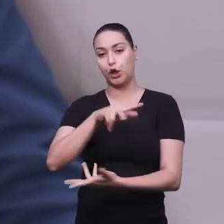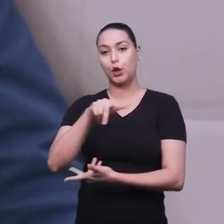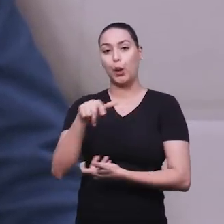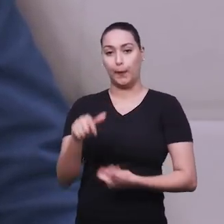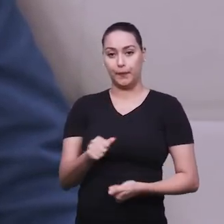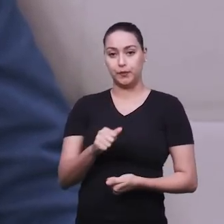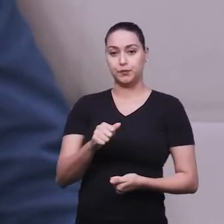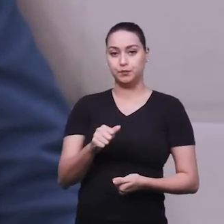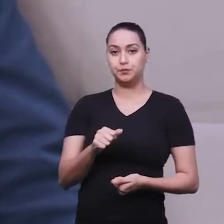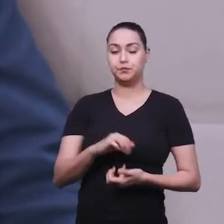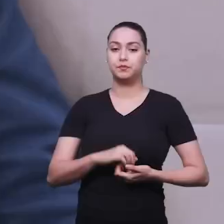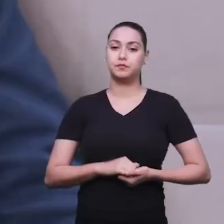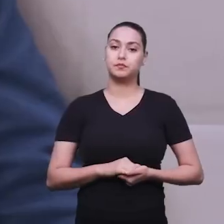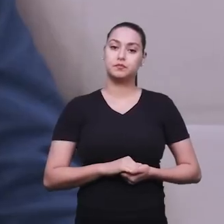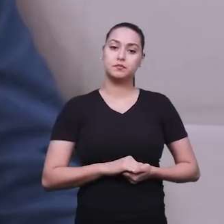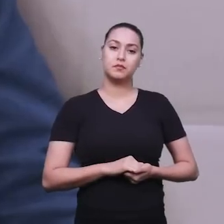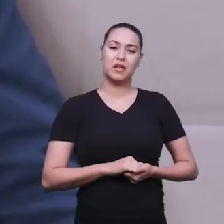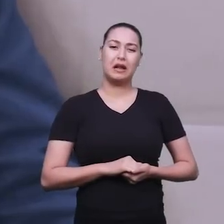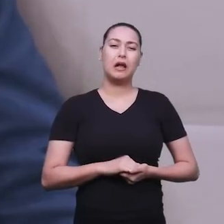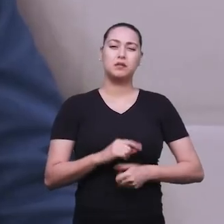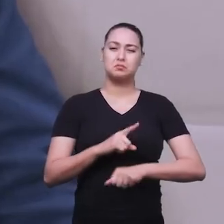ainda está neste mundo.